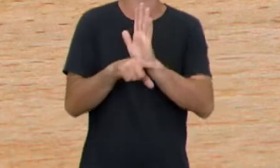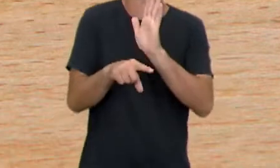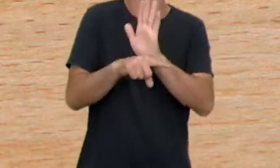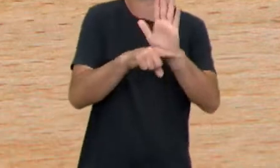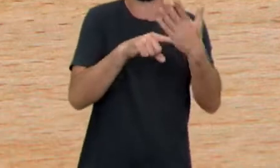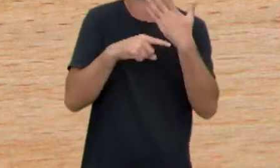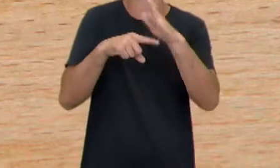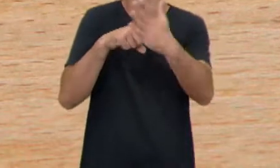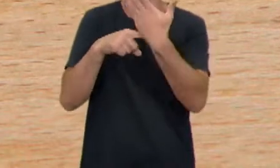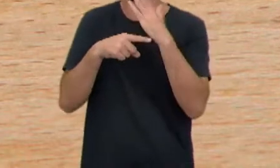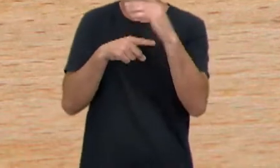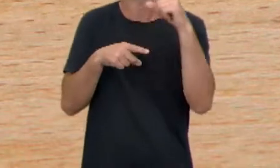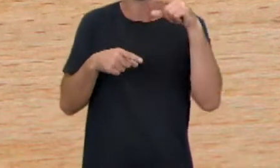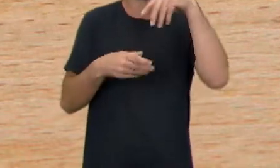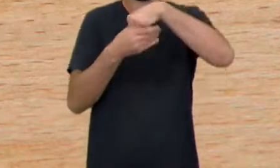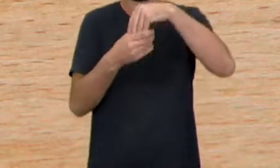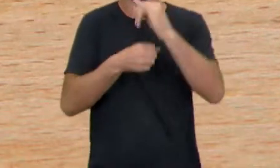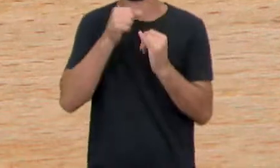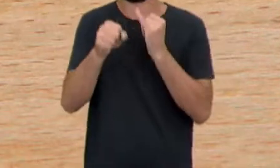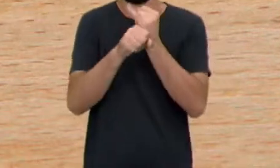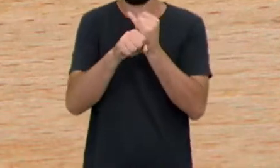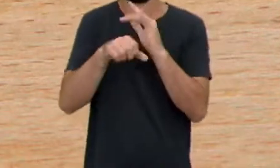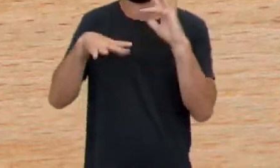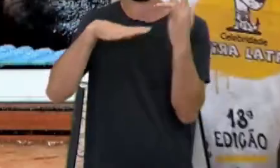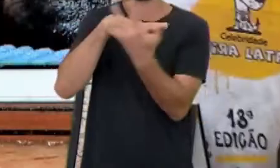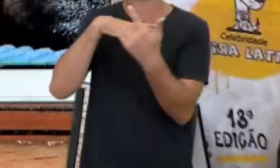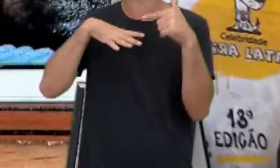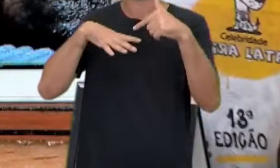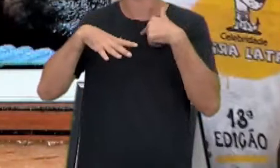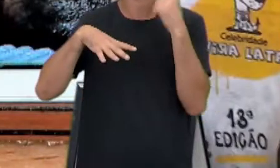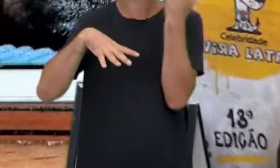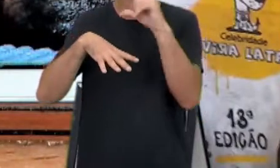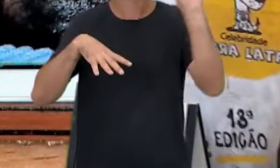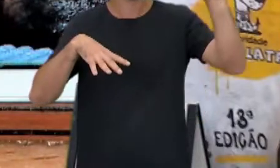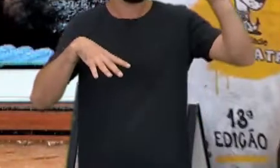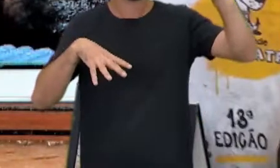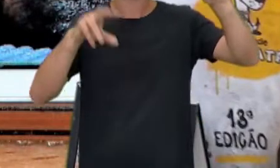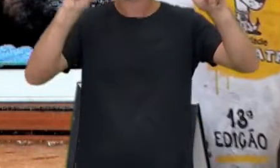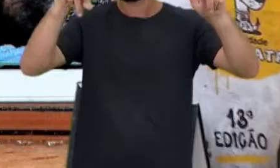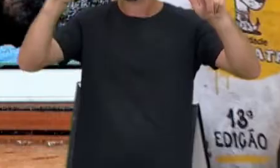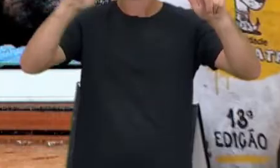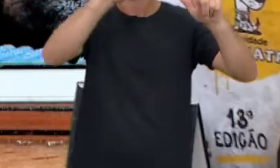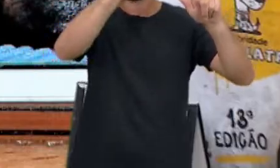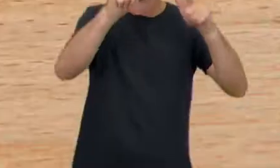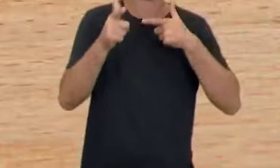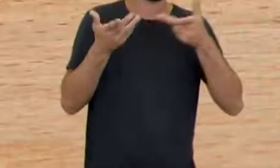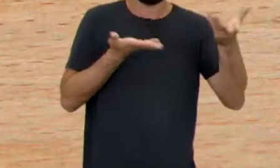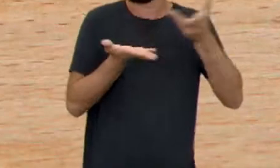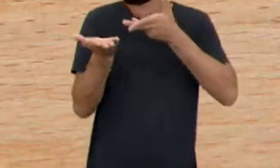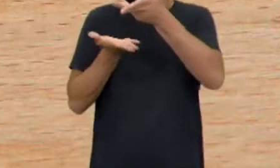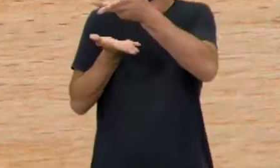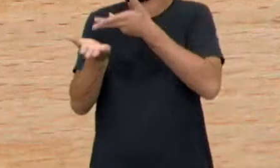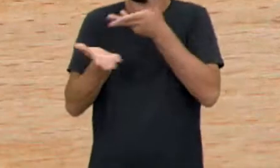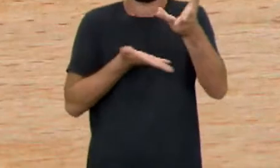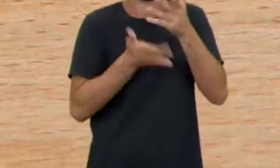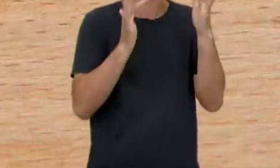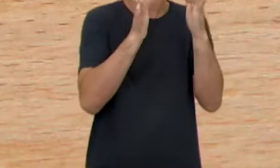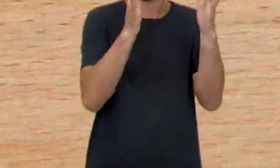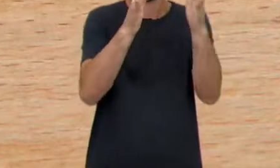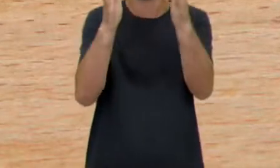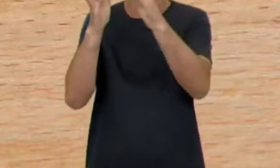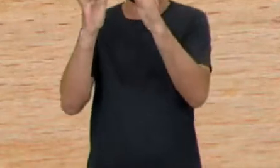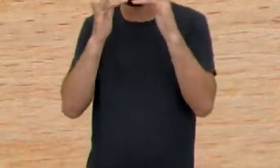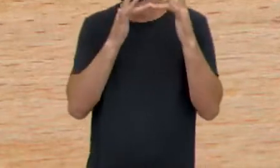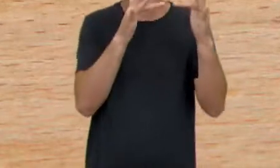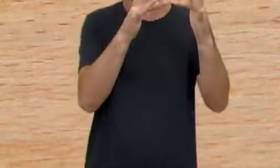ambiente digital, a minha ONG conversa com diversas outras ONGs. A gente se fala